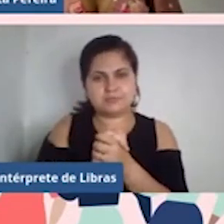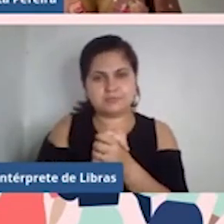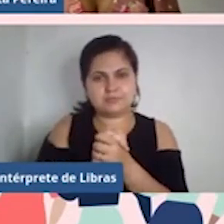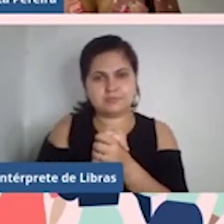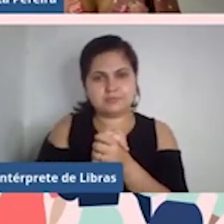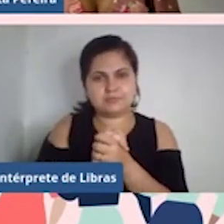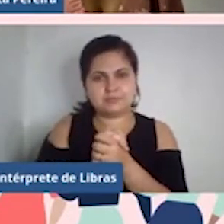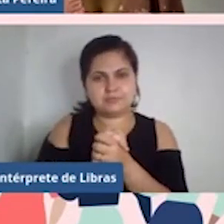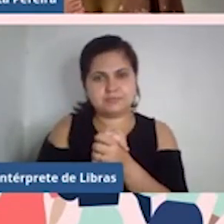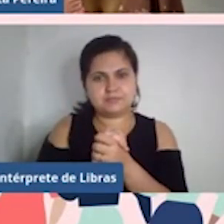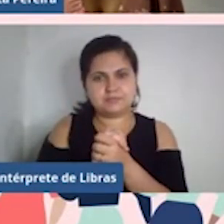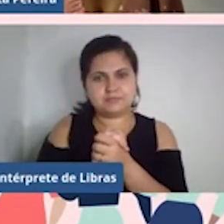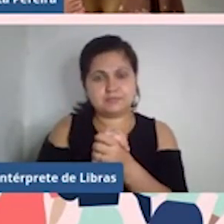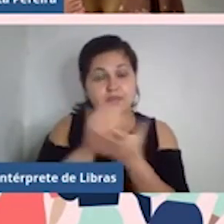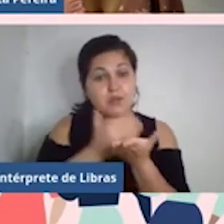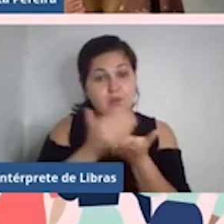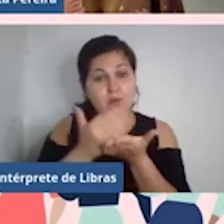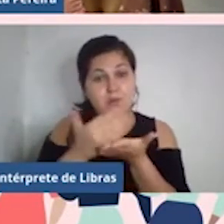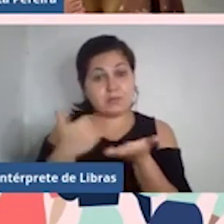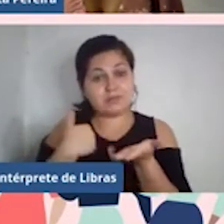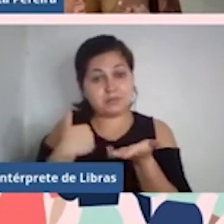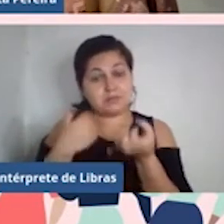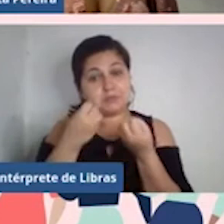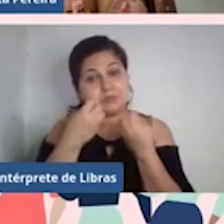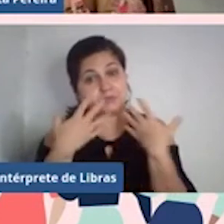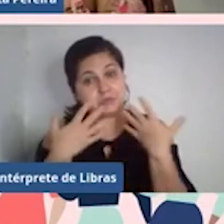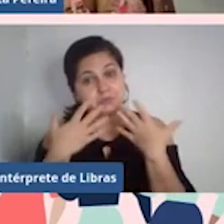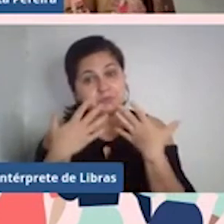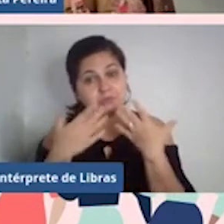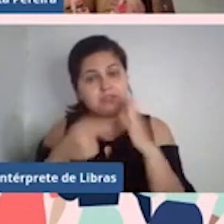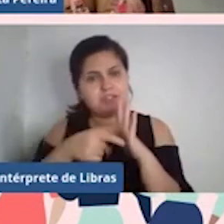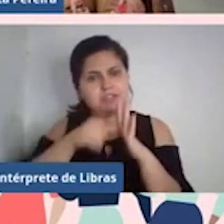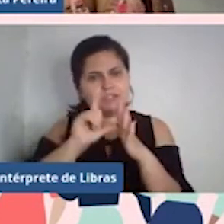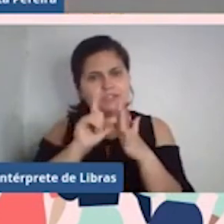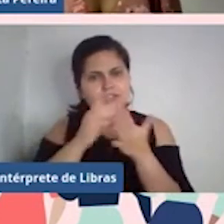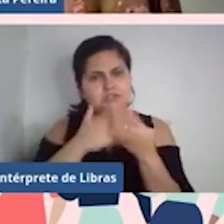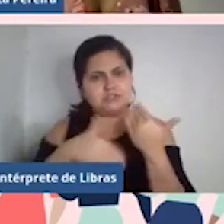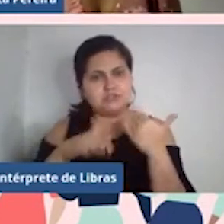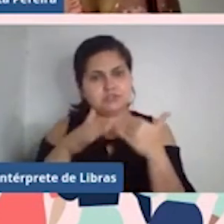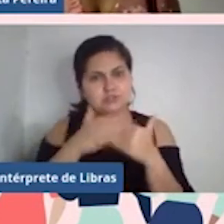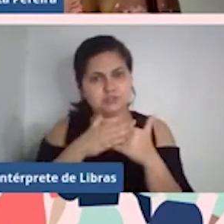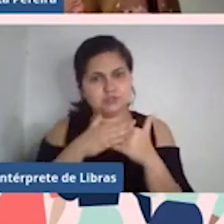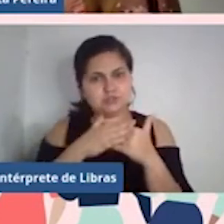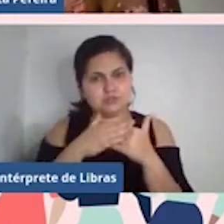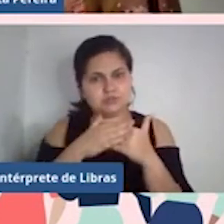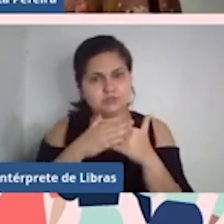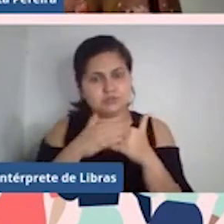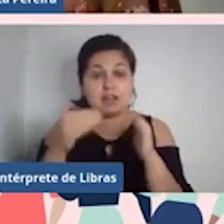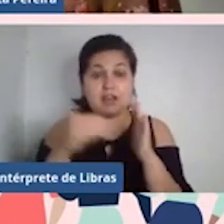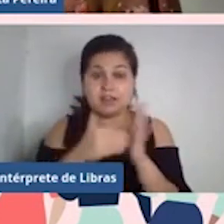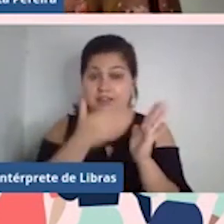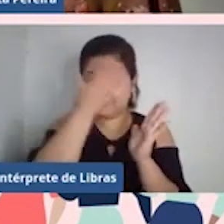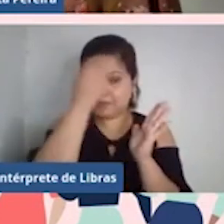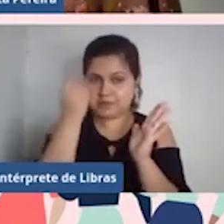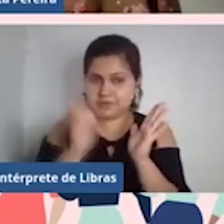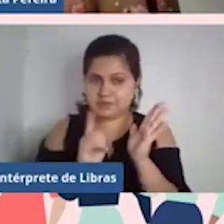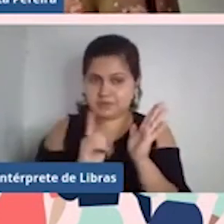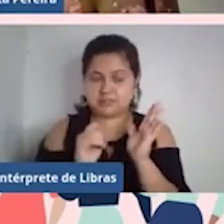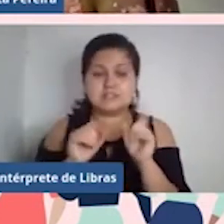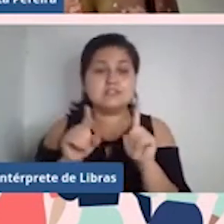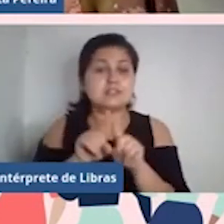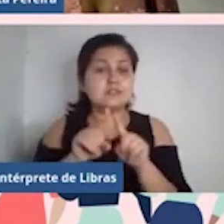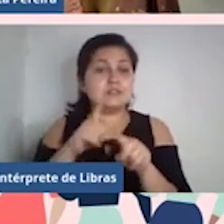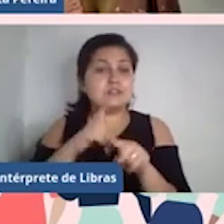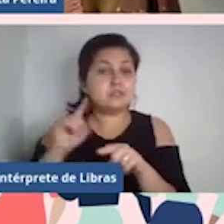Começa por mim. Bom, antes de mais nada, até que eu não esqueça, eu também tenho um